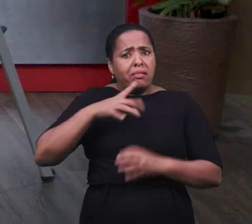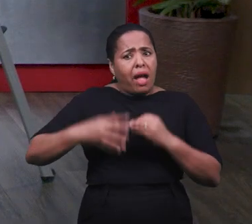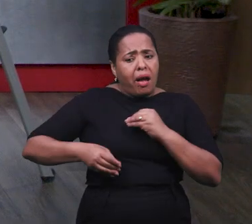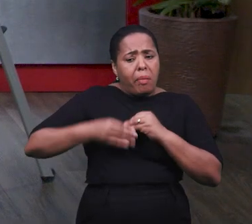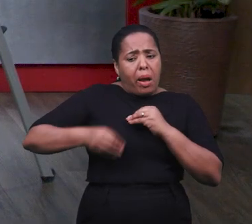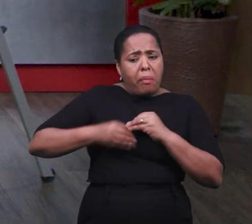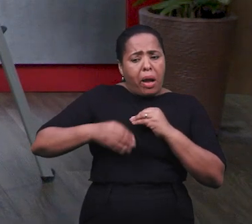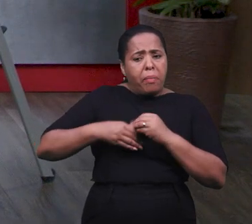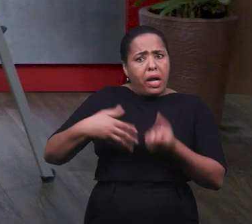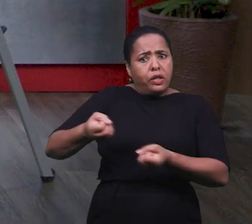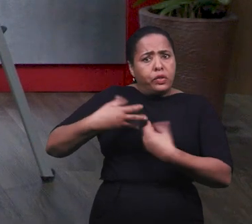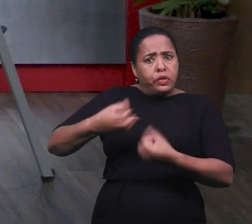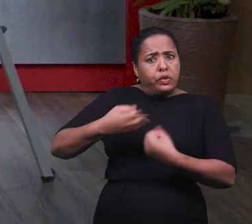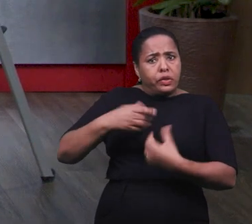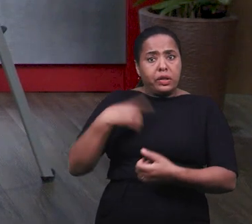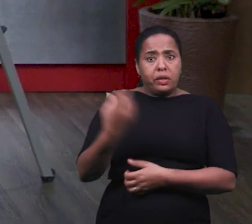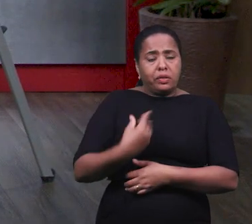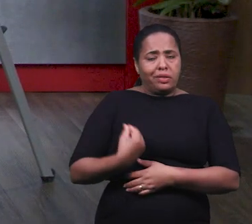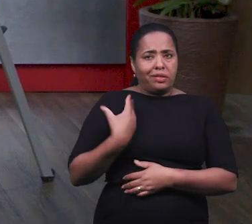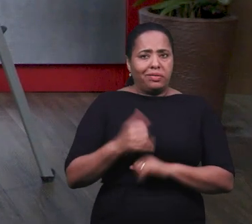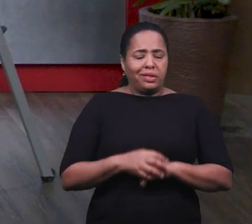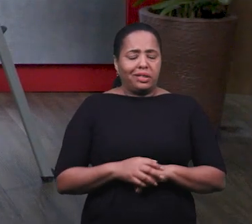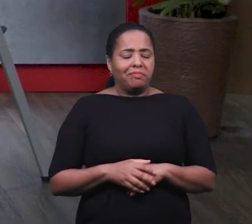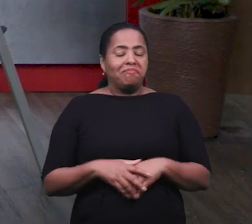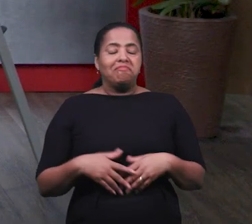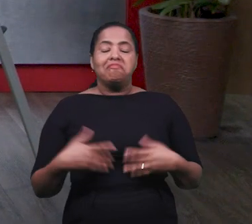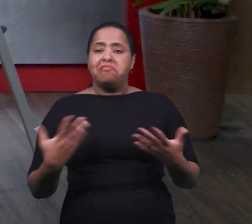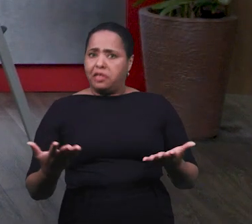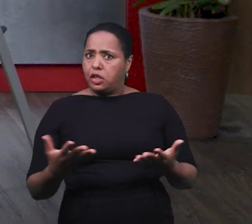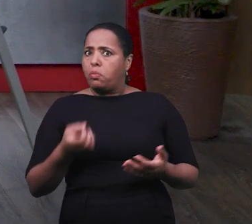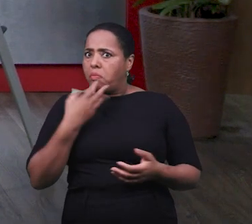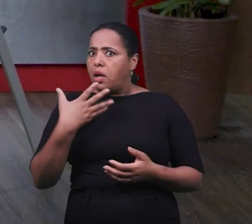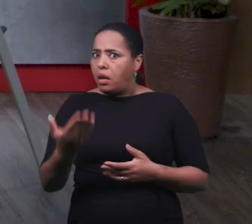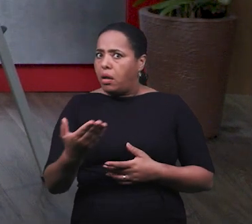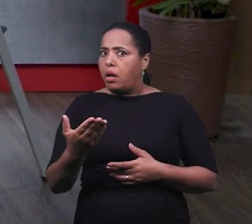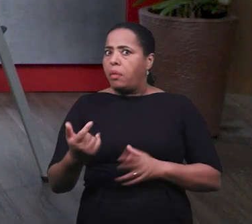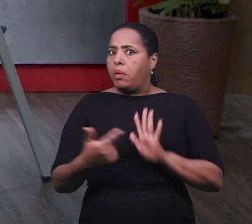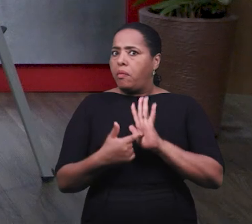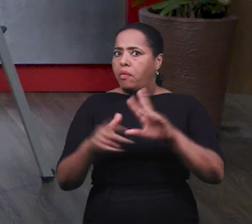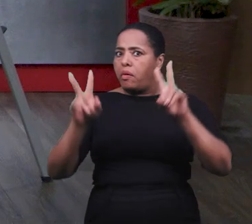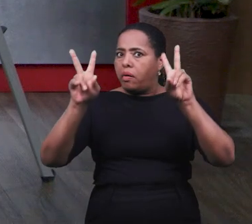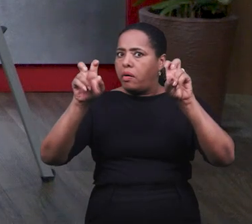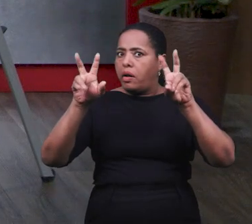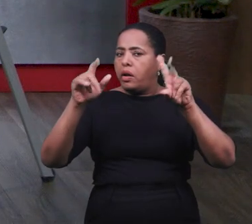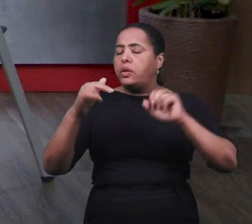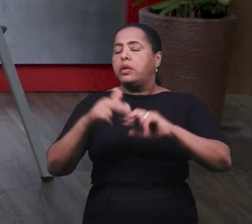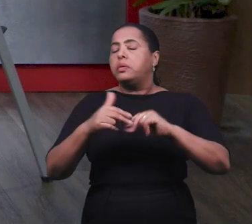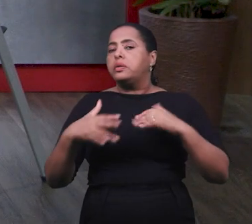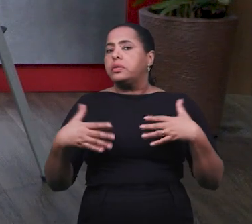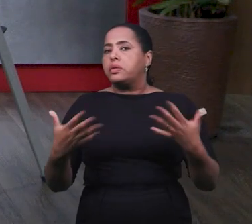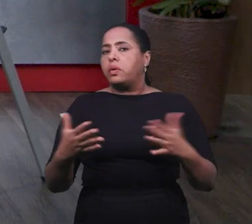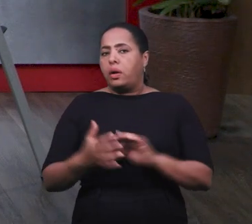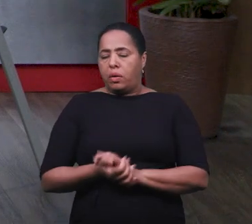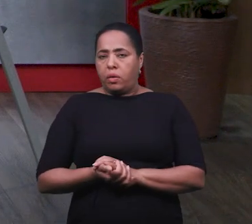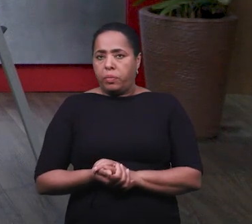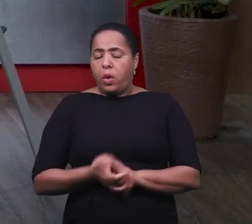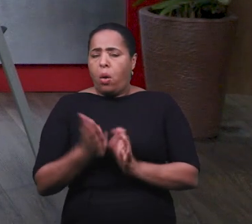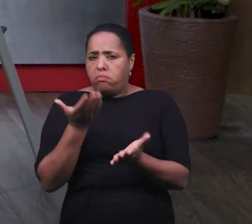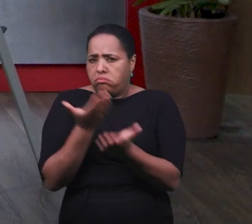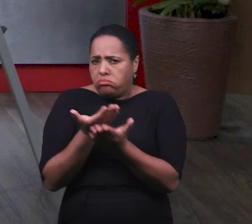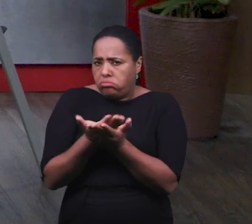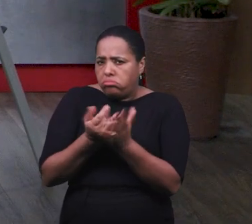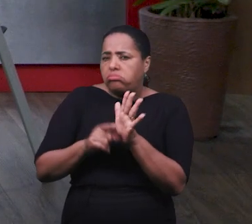E até é pertinente até tocar neste assunto, já que a senhora falou sobre isso. Foi feito um